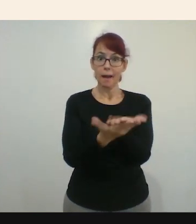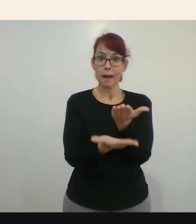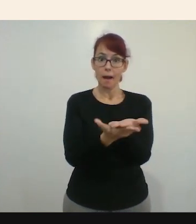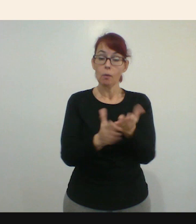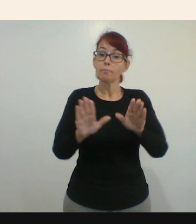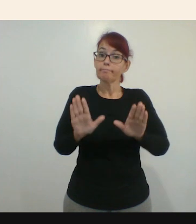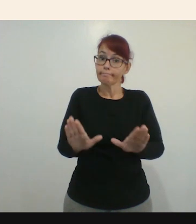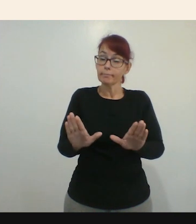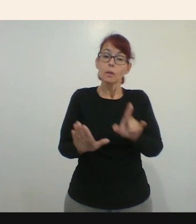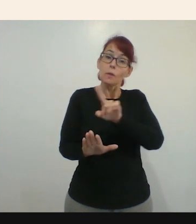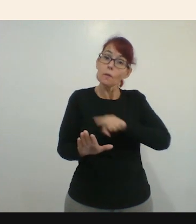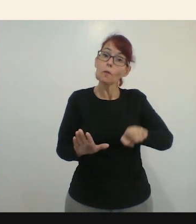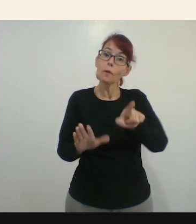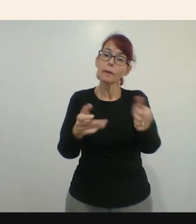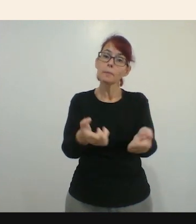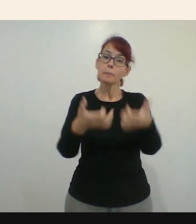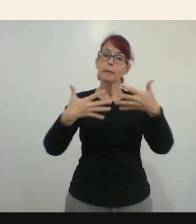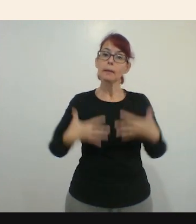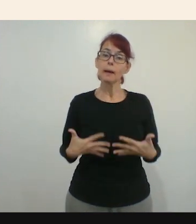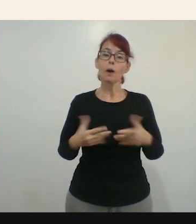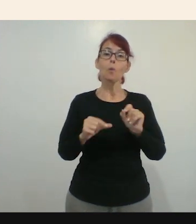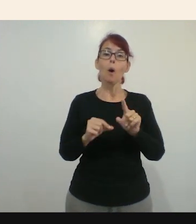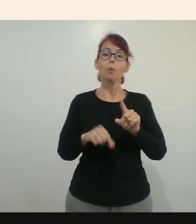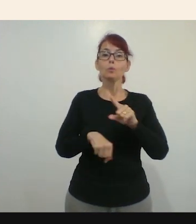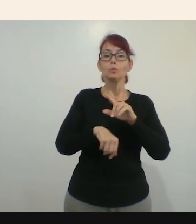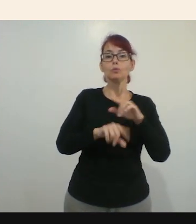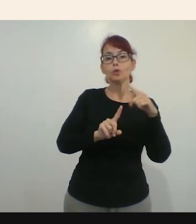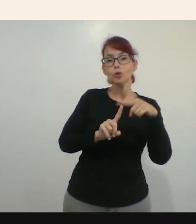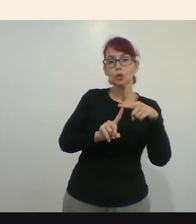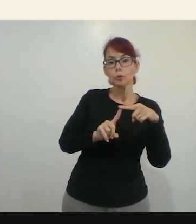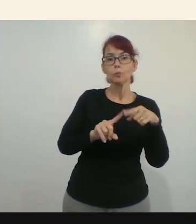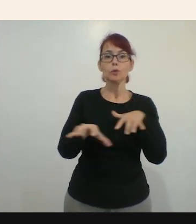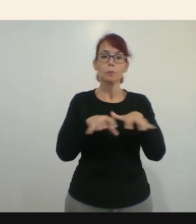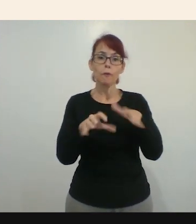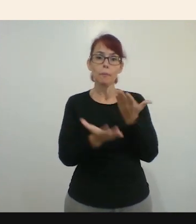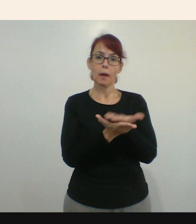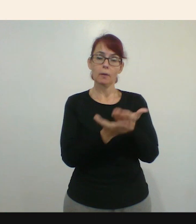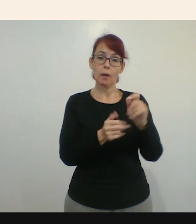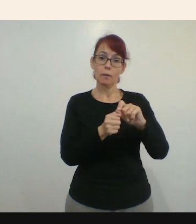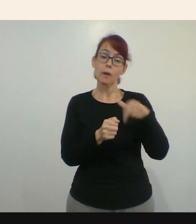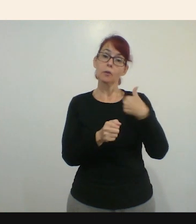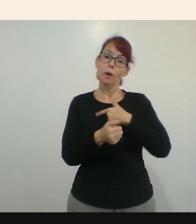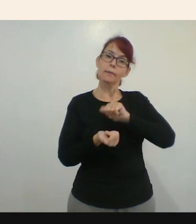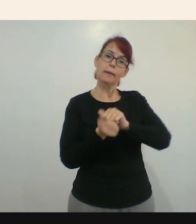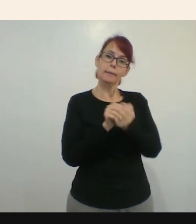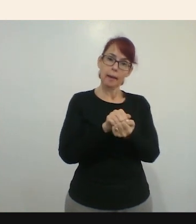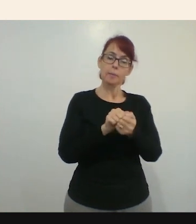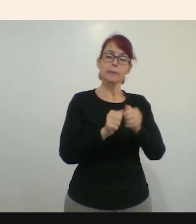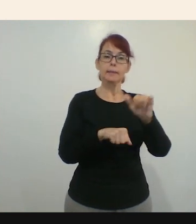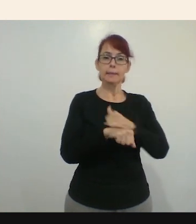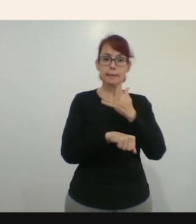aula, né? Então, vocês vão dizer que tipo de dinâmica vocês fazem para que a gente possa pensar também nas estratégias. E uma parte